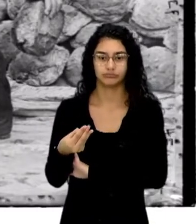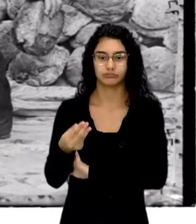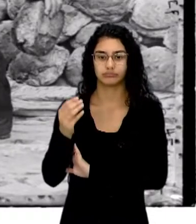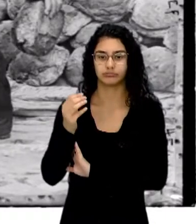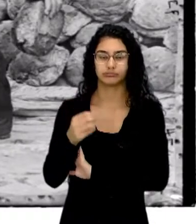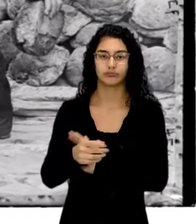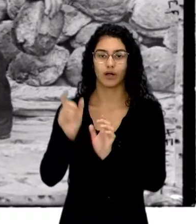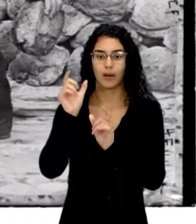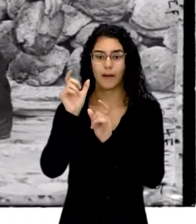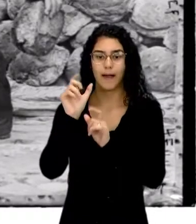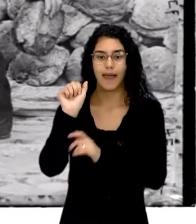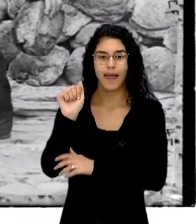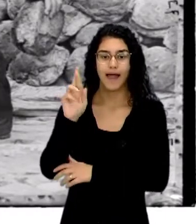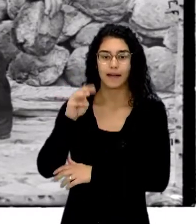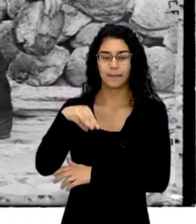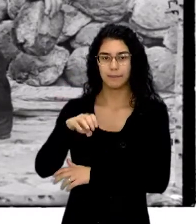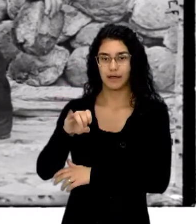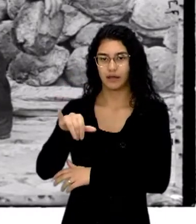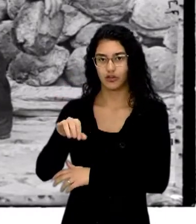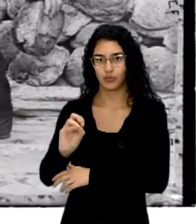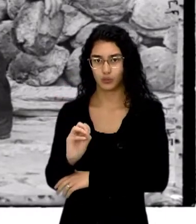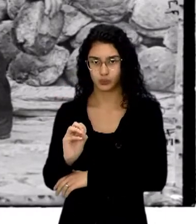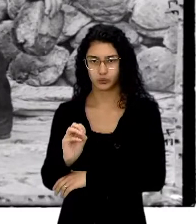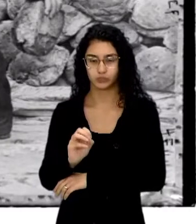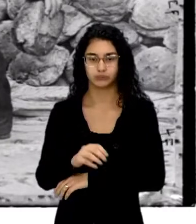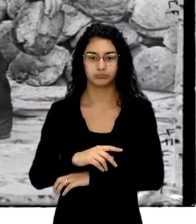milhão de armênios.